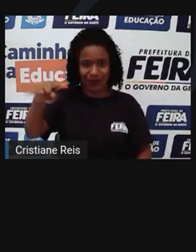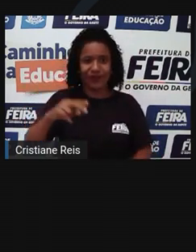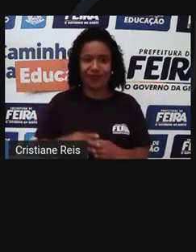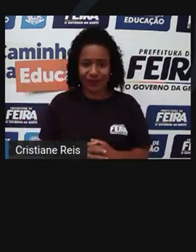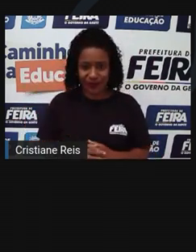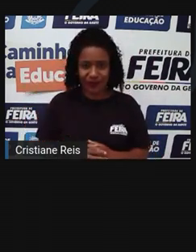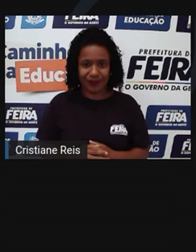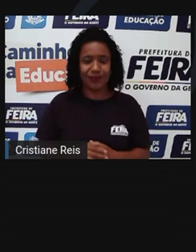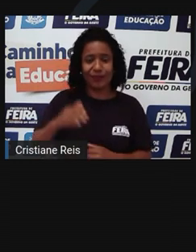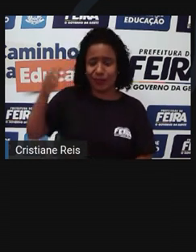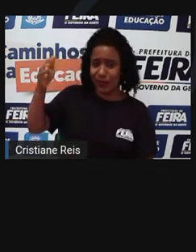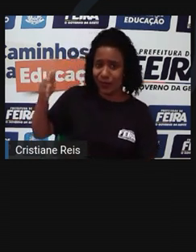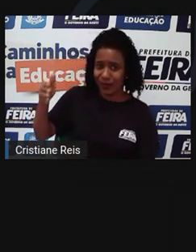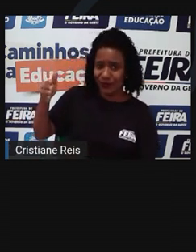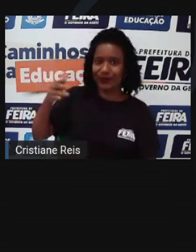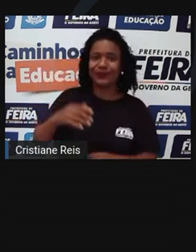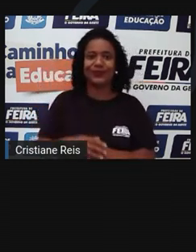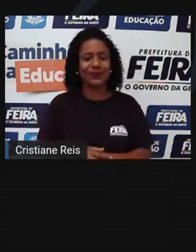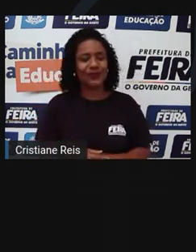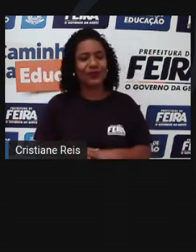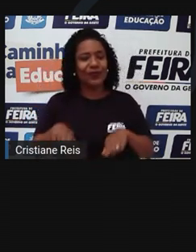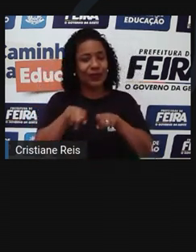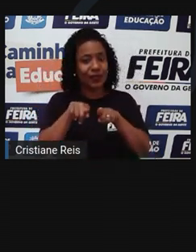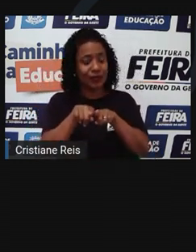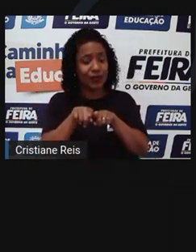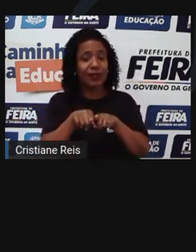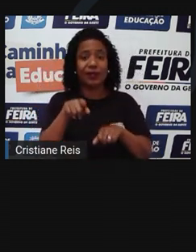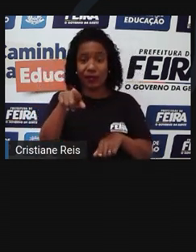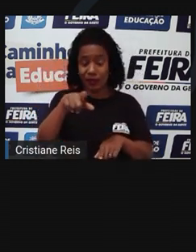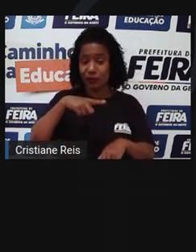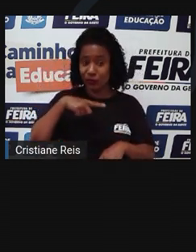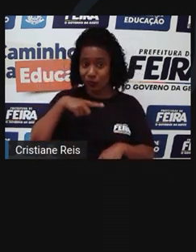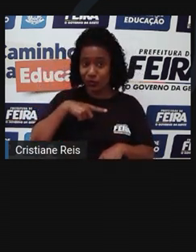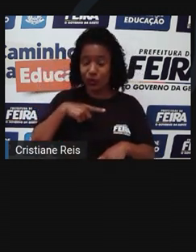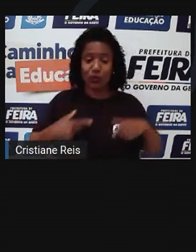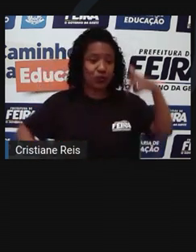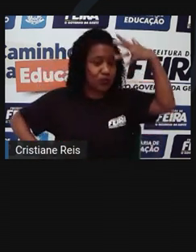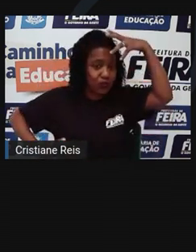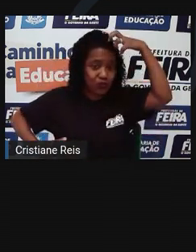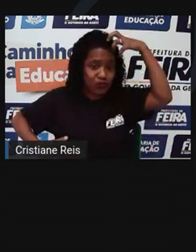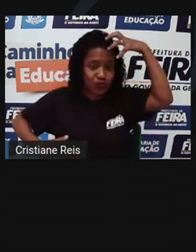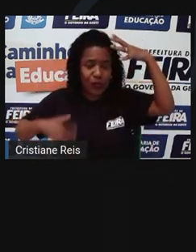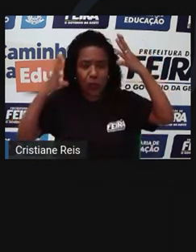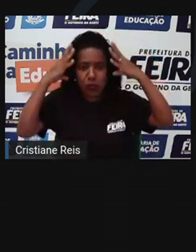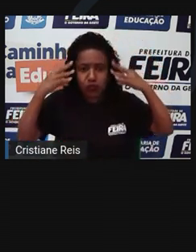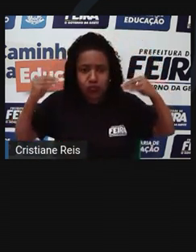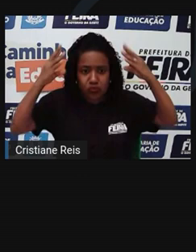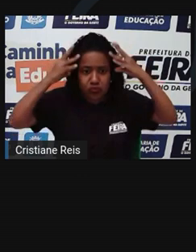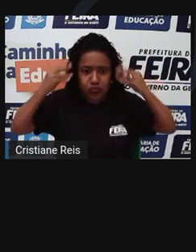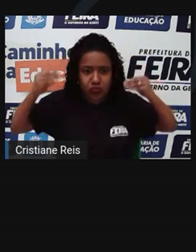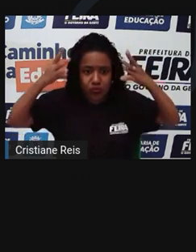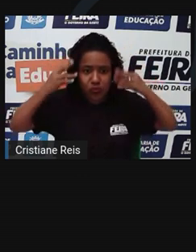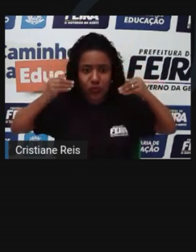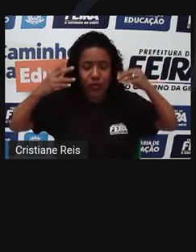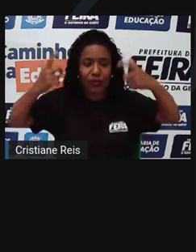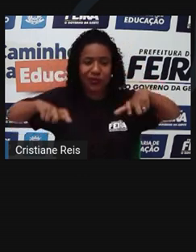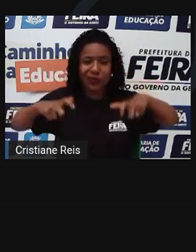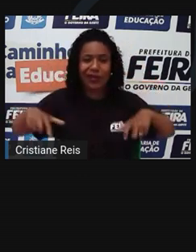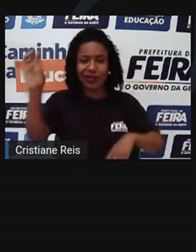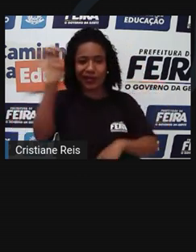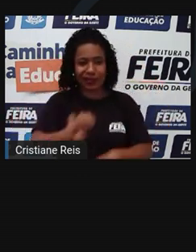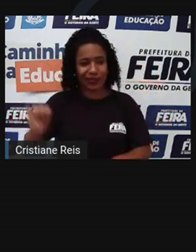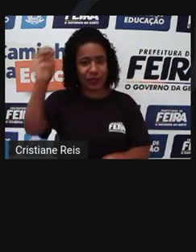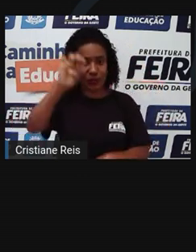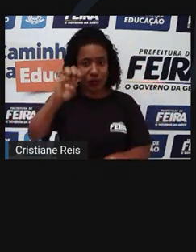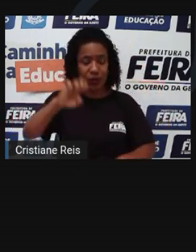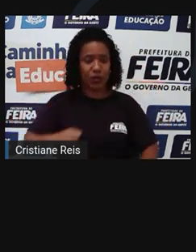Homo neandertalensis, mais conhecido como Neandertal, surgiu cerca de 500 mil anos atrás e habitou a Europa e o Oeste Asiático. Eles eram mais